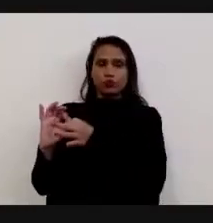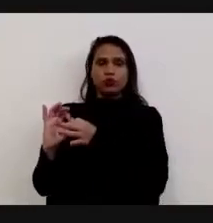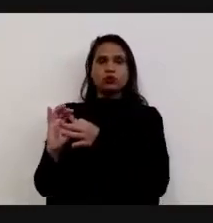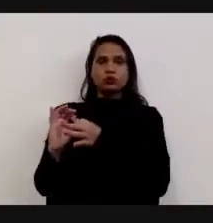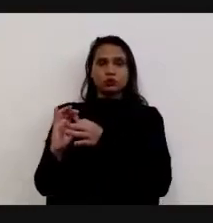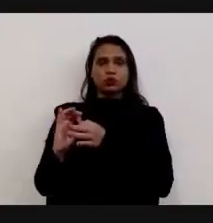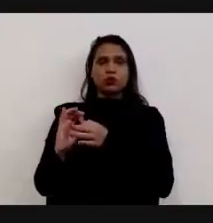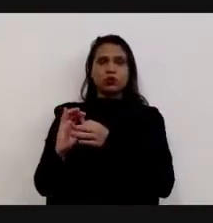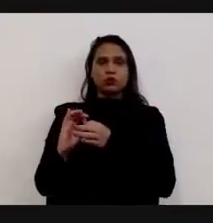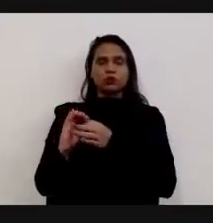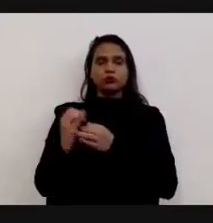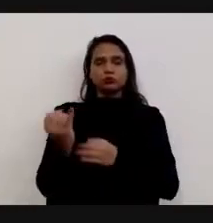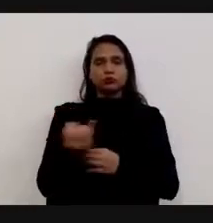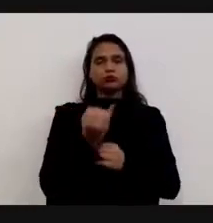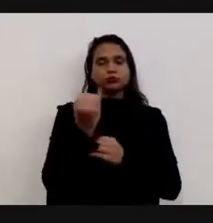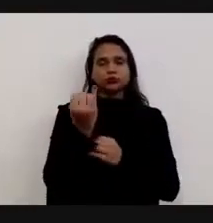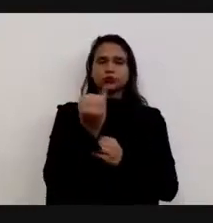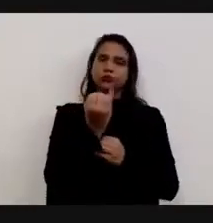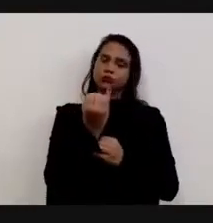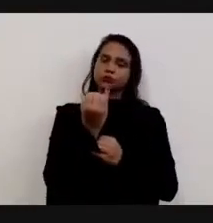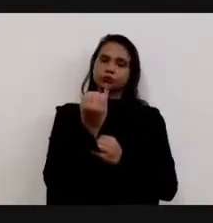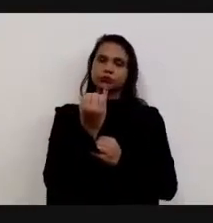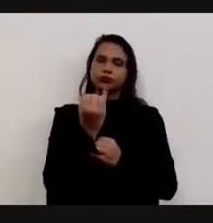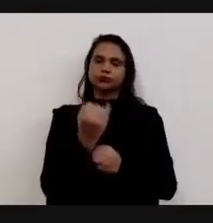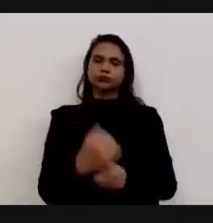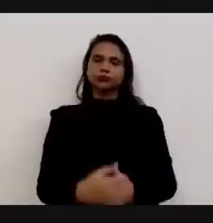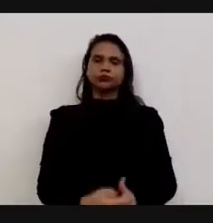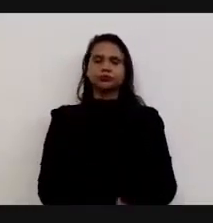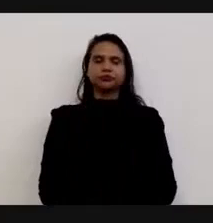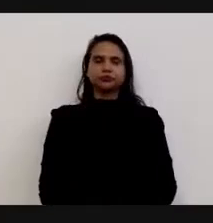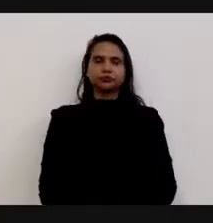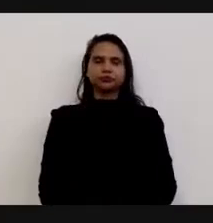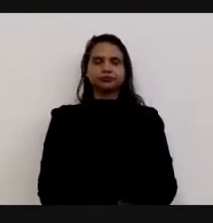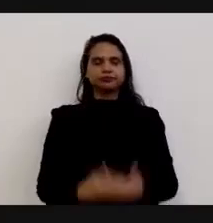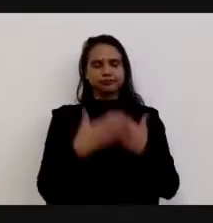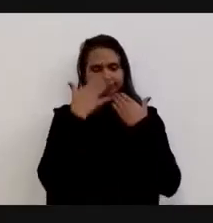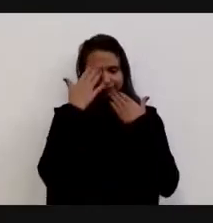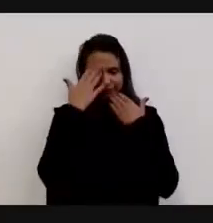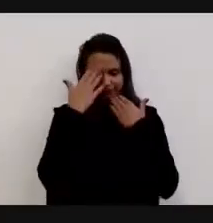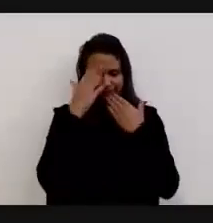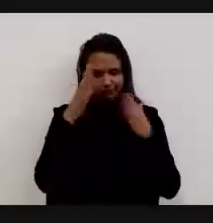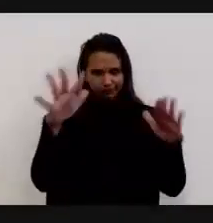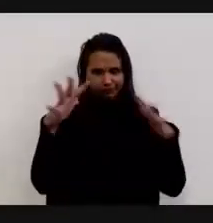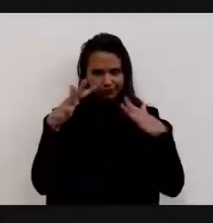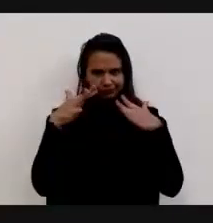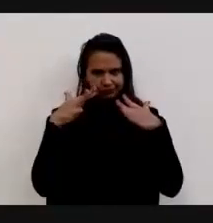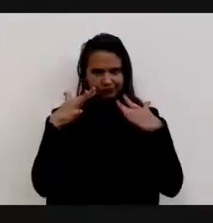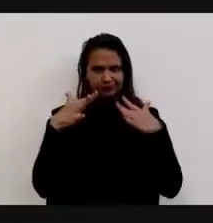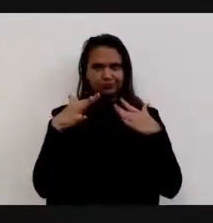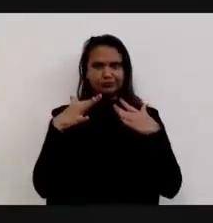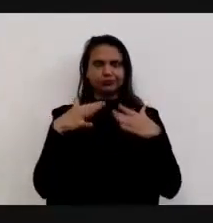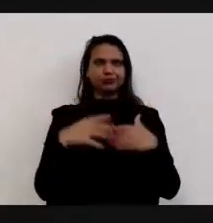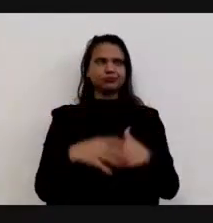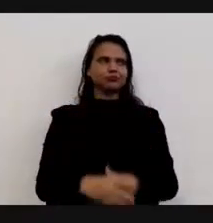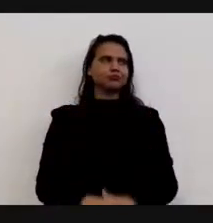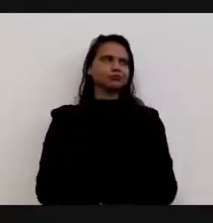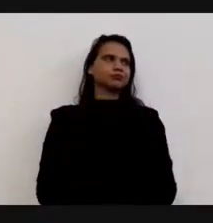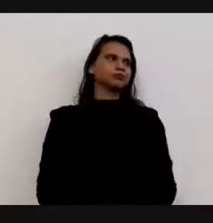transferências especiais e rede de dependência. Tá? Obrigado, gente, pela atenção de todos aí. Obrigado,